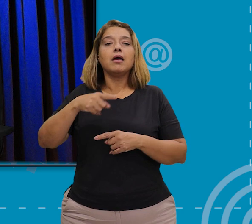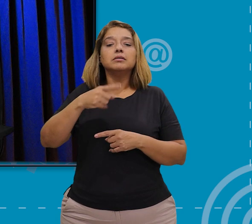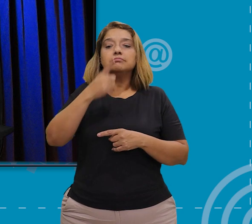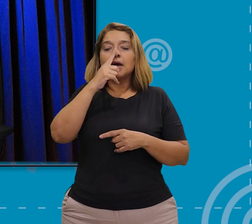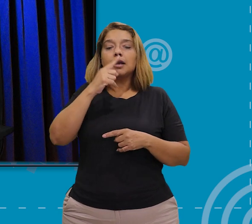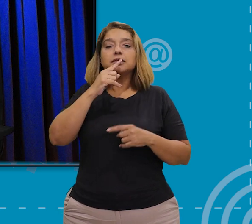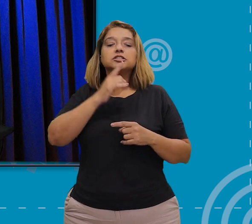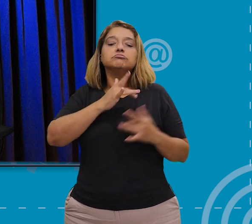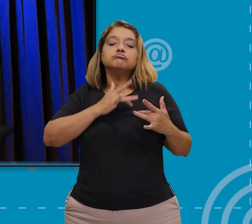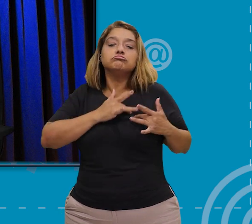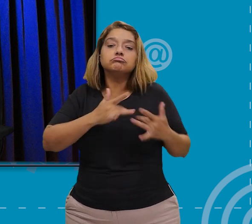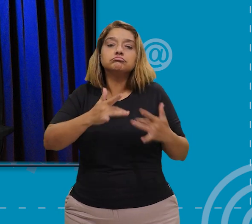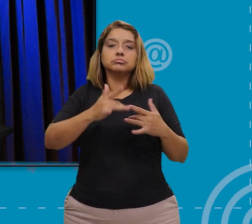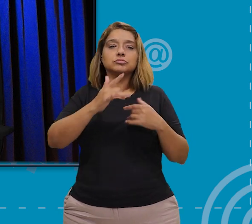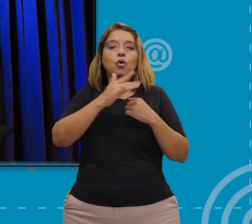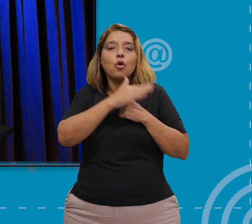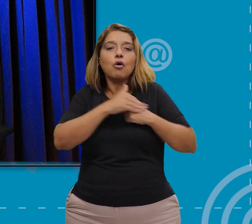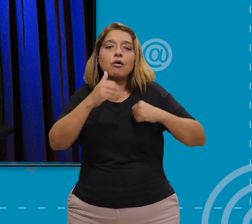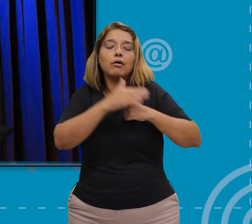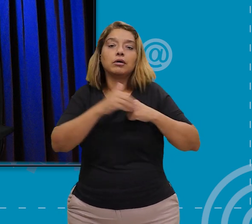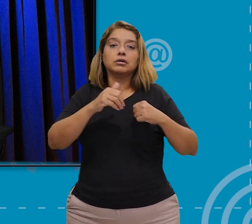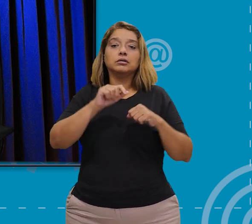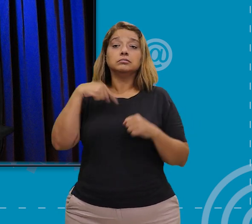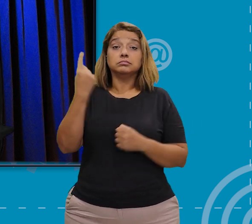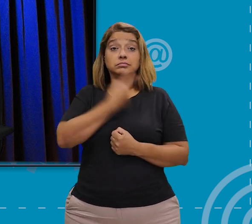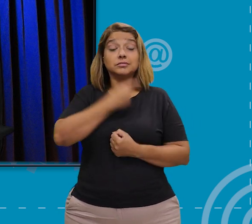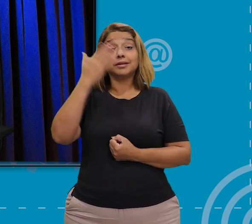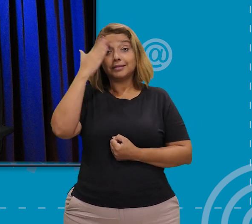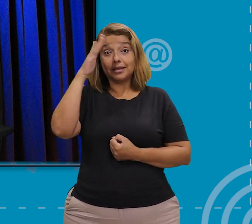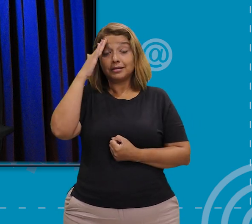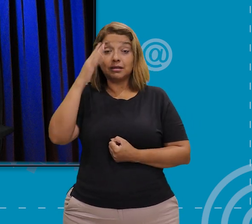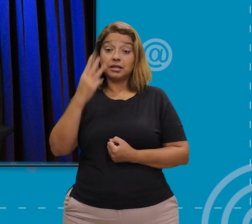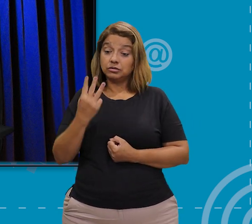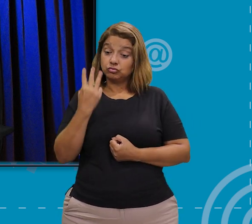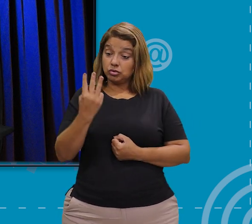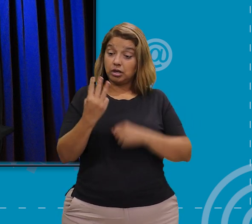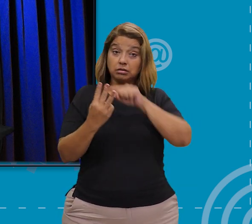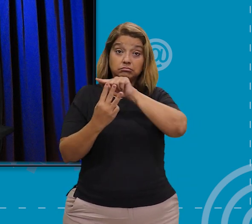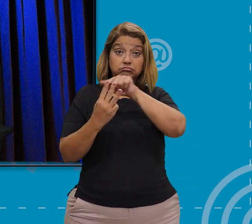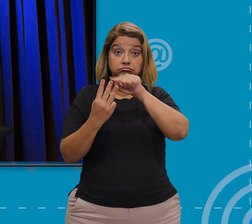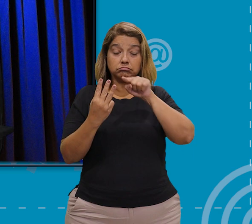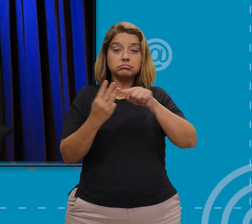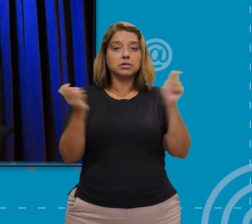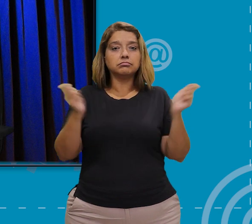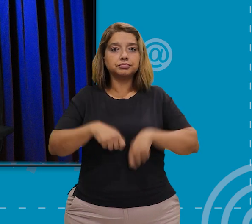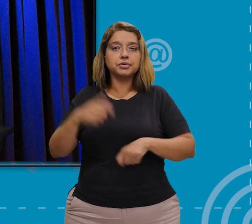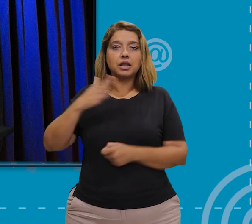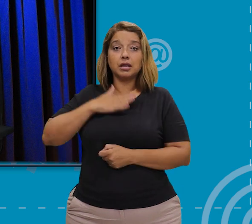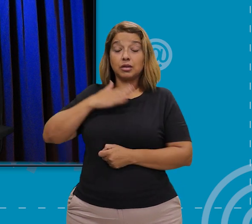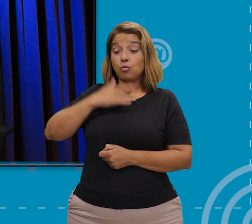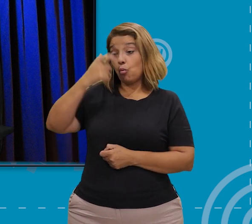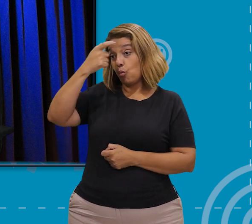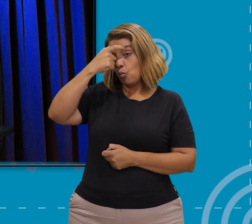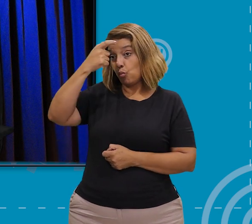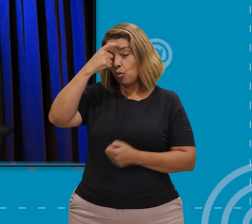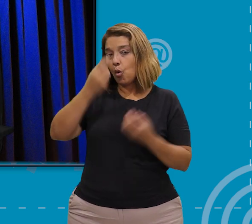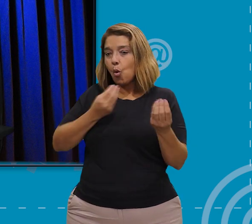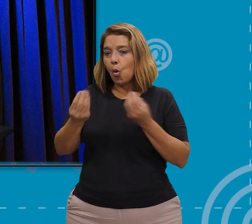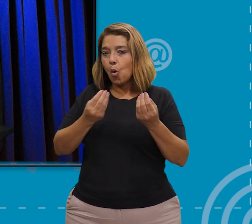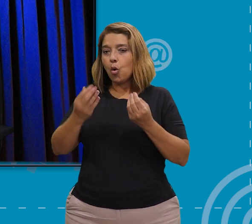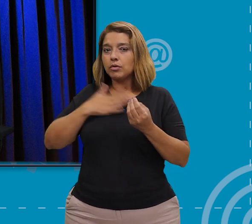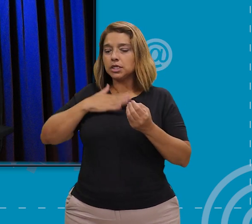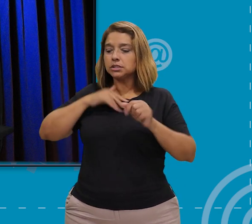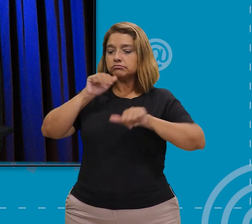É uma possibilidade que você tem de ter consciência de como você está se comunicando e buscar novas alternativas, né,